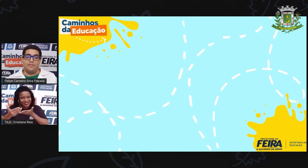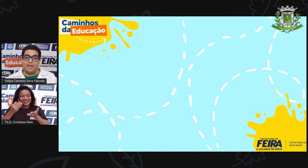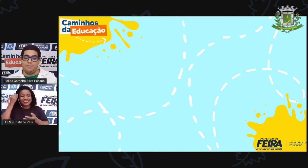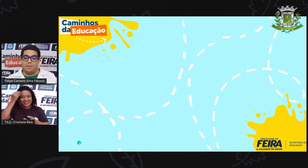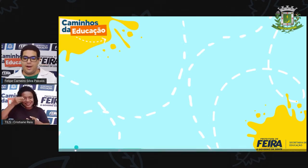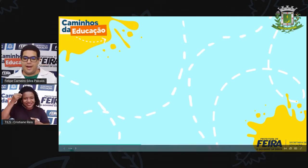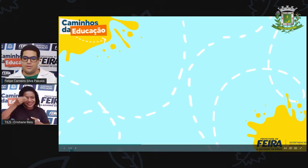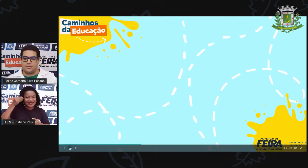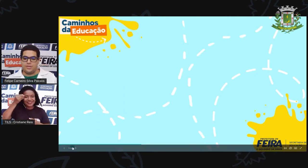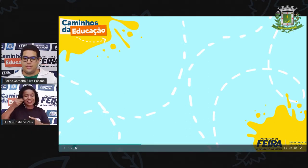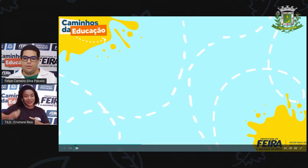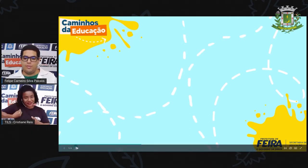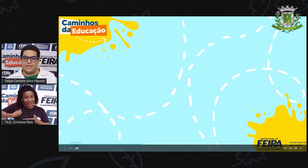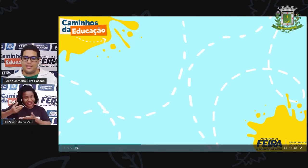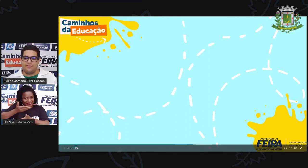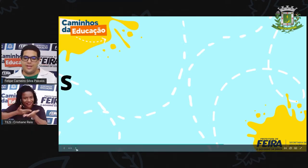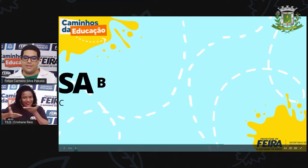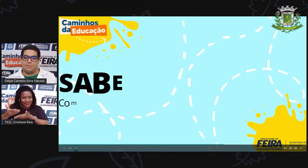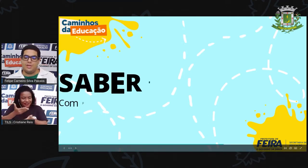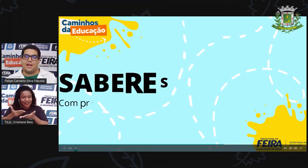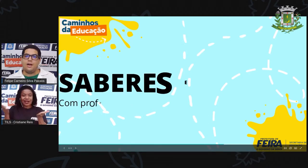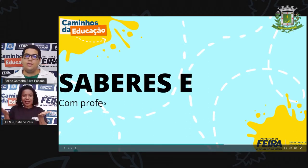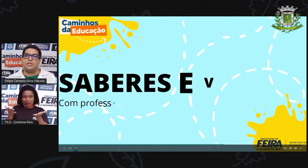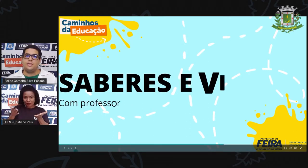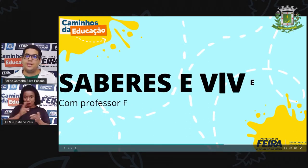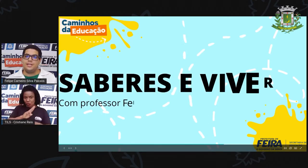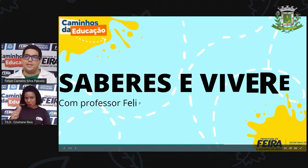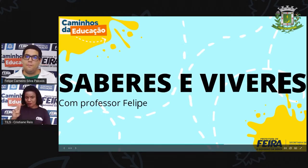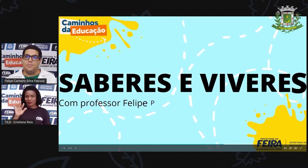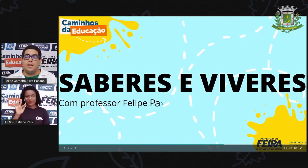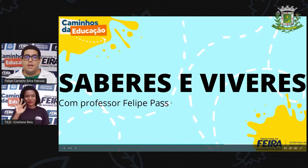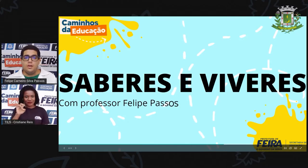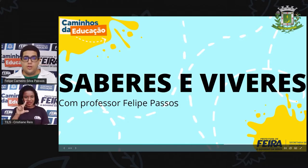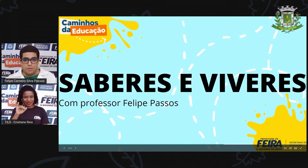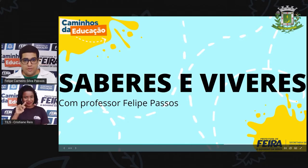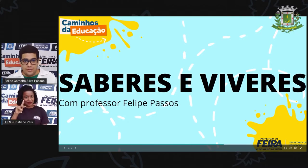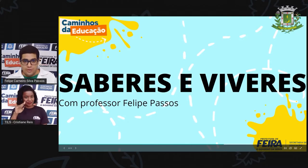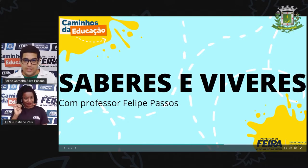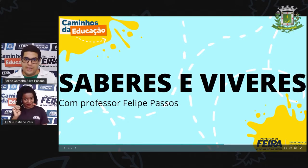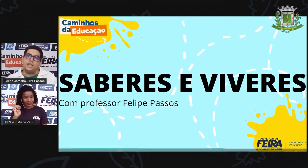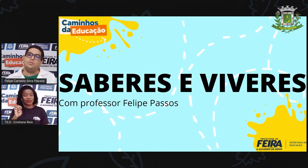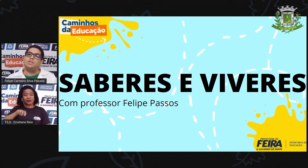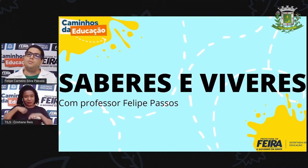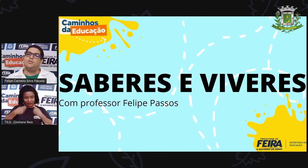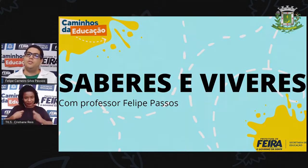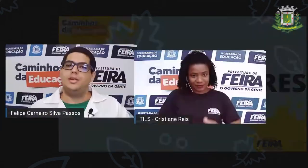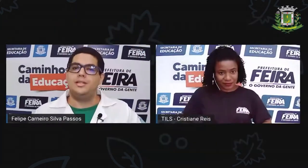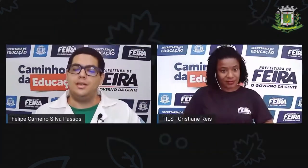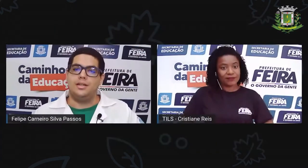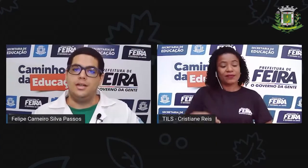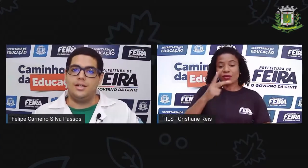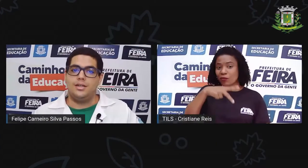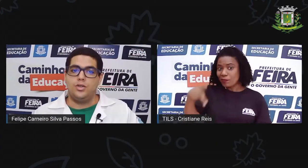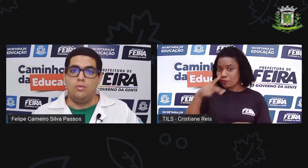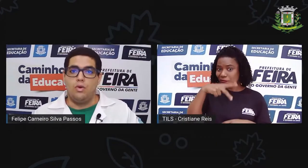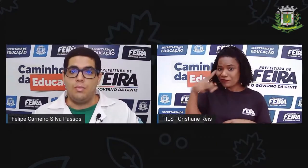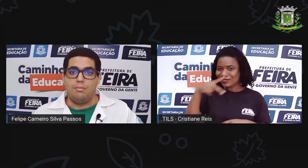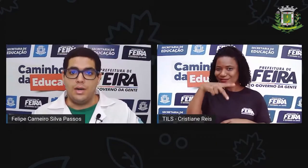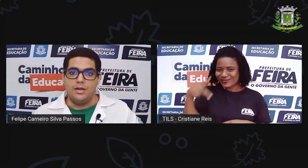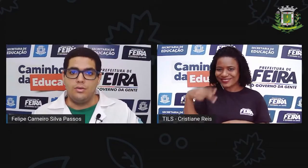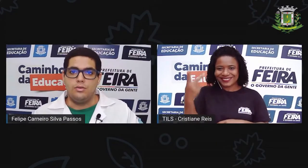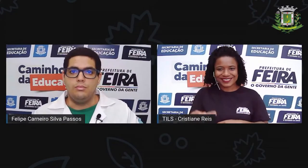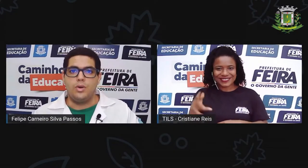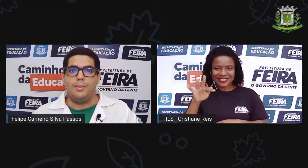Meu nome é Felipe Passos e eu vou começar fazendo a minha audiodescrição. Eu sou professor aqui da Rede Municipal de Feira de Santana, sou um